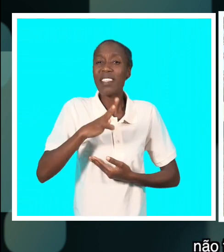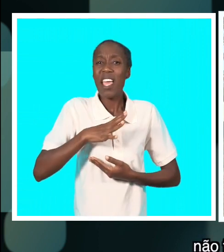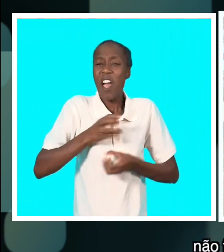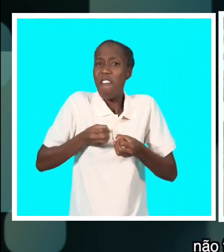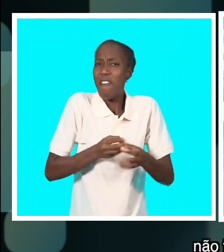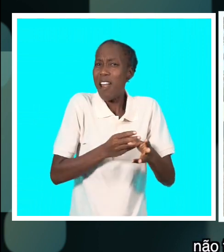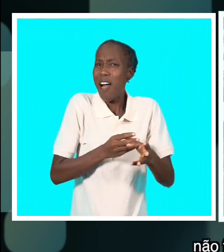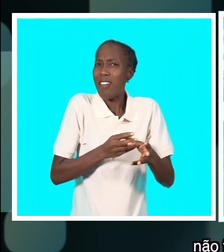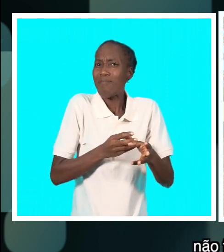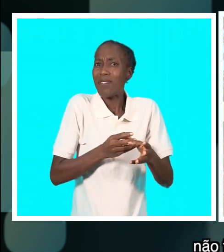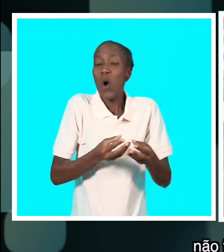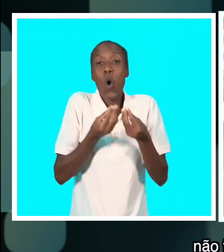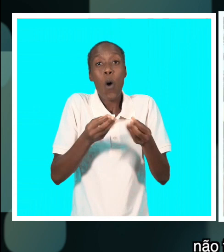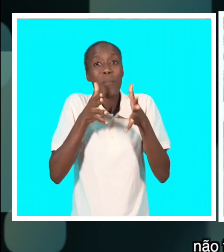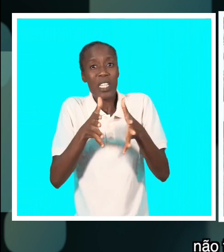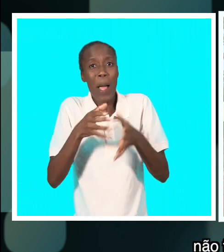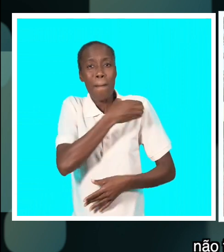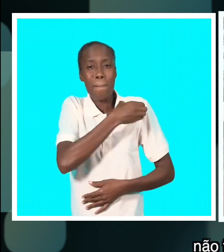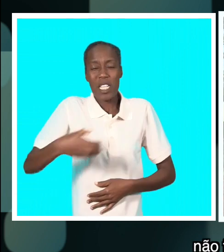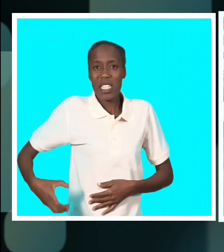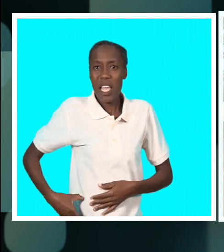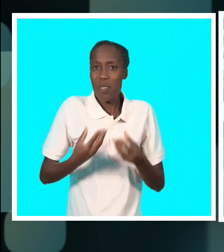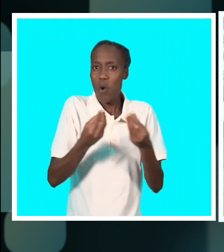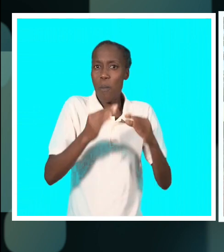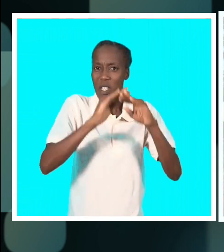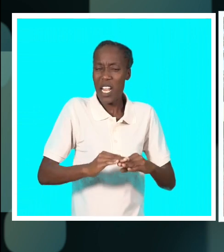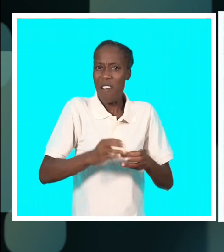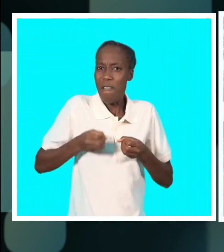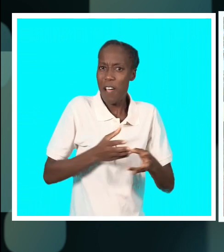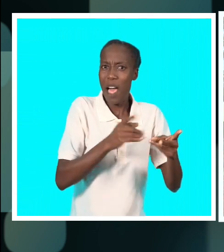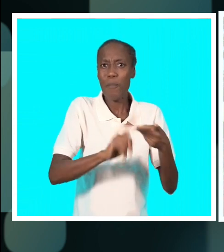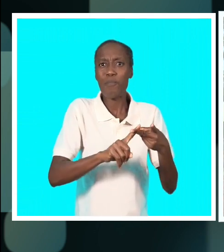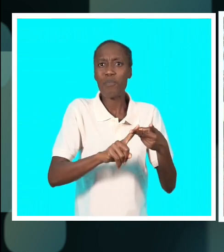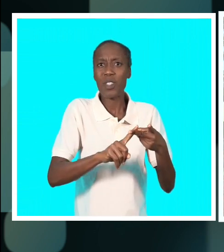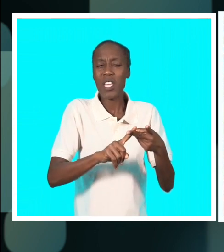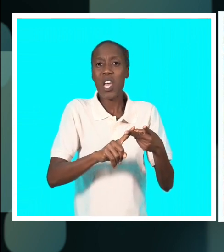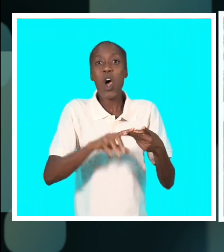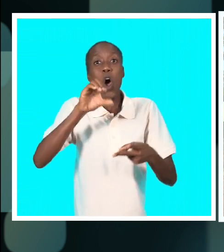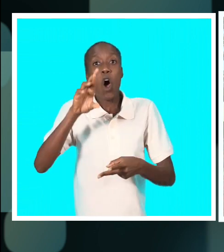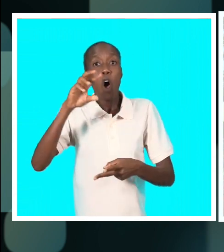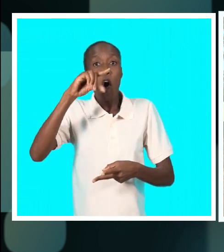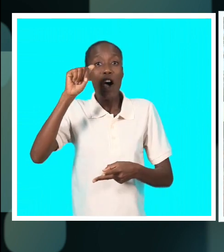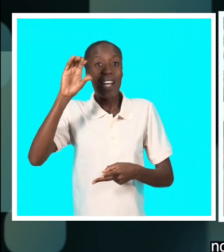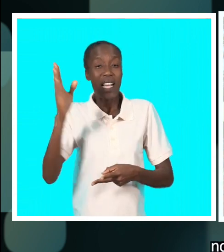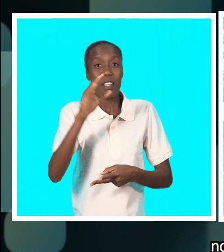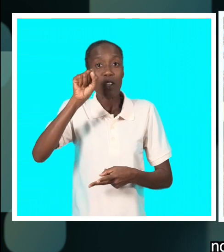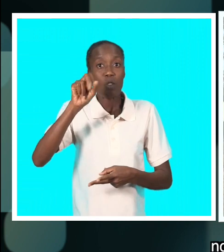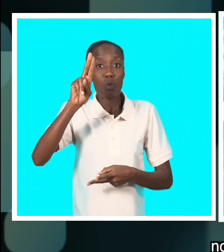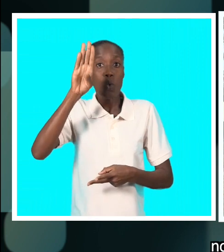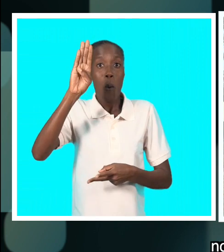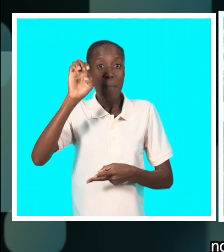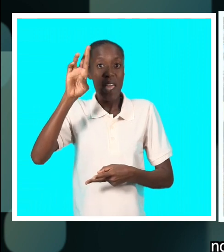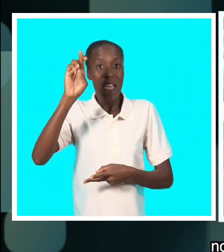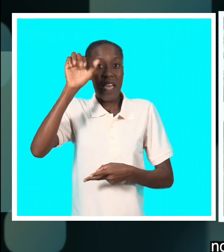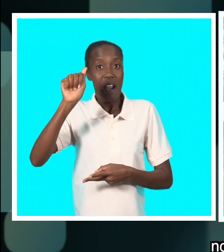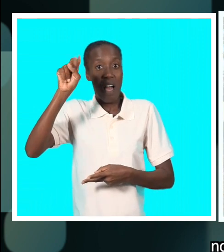não falaria, por exemplo, do jeito como falam do presidente da república, ou como falam dos órgãos de soberania. Em outros países não